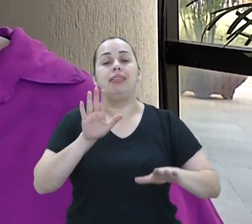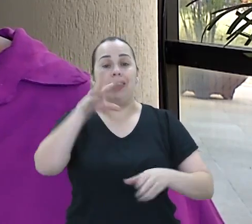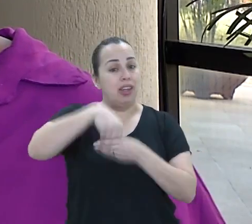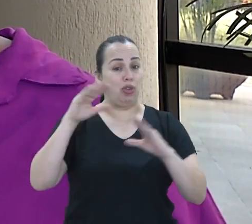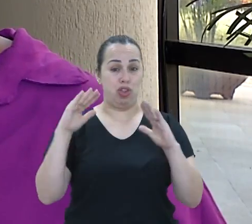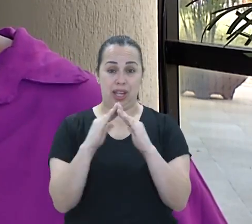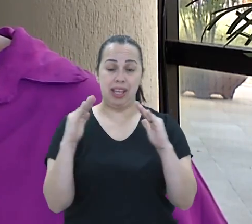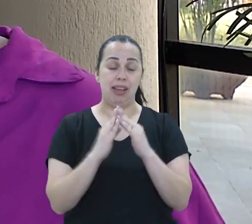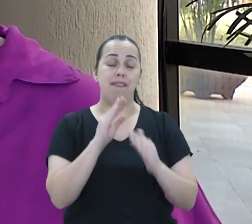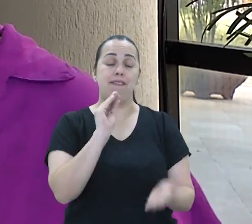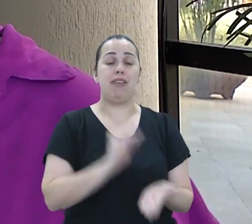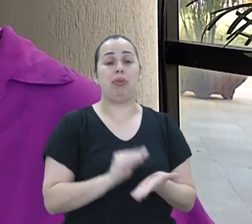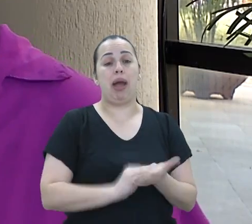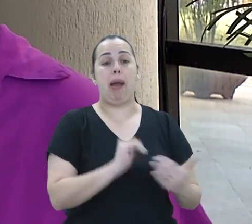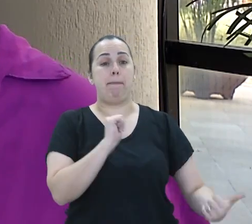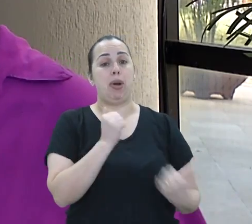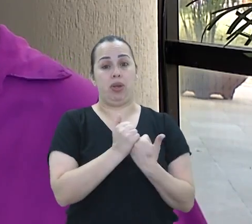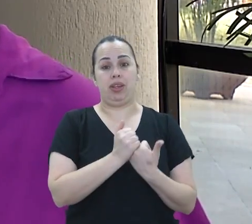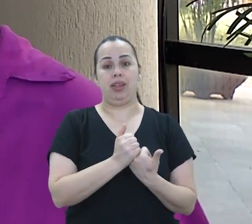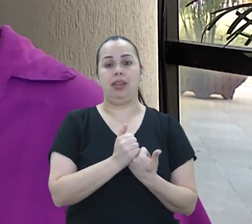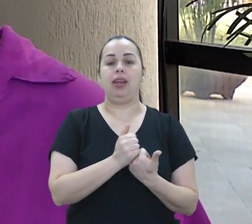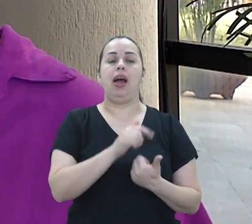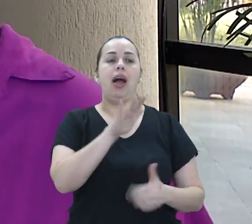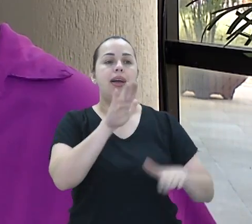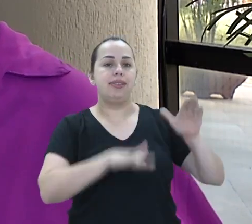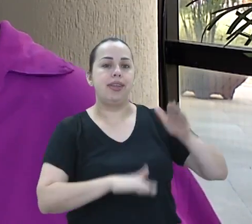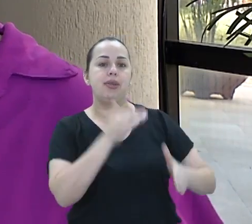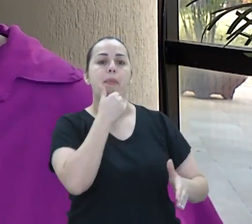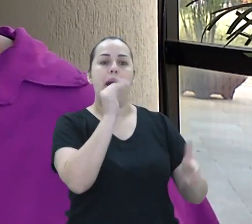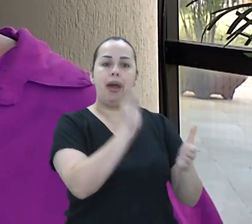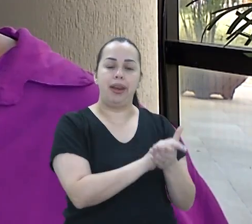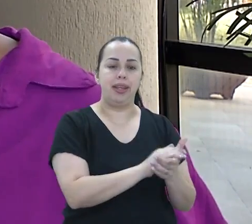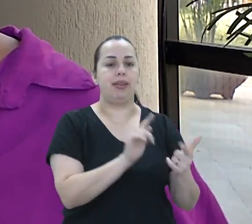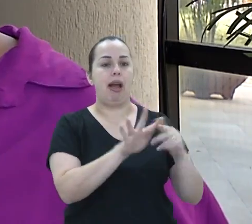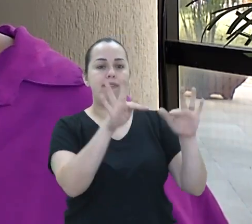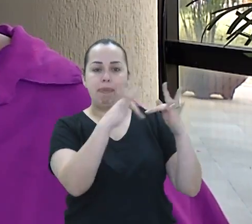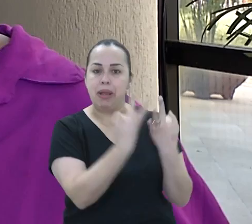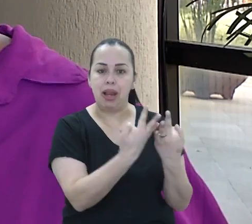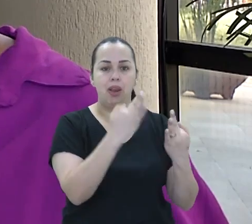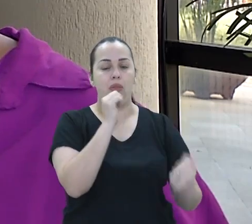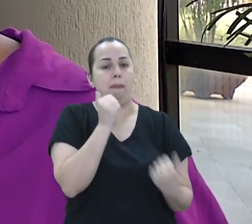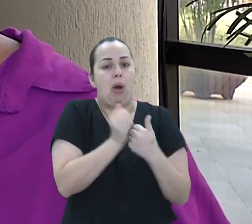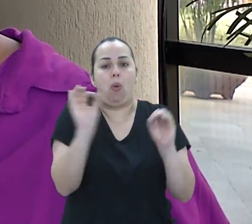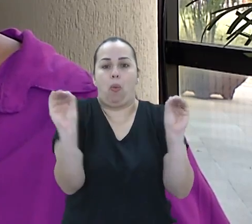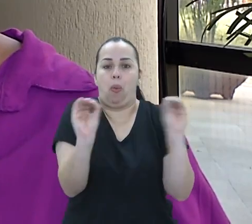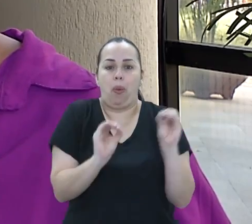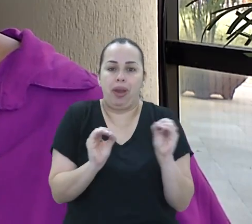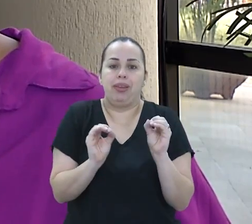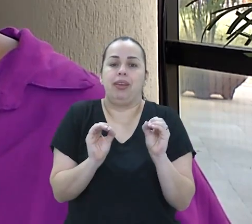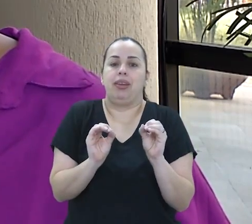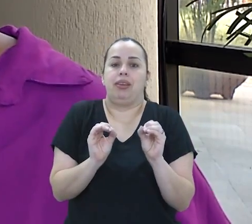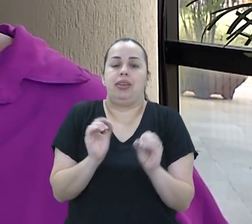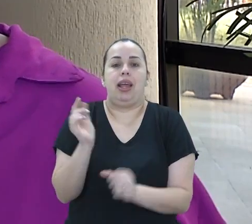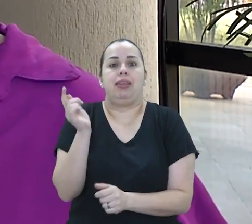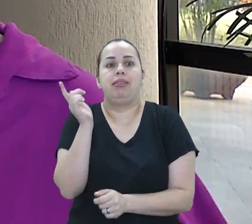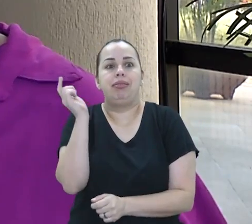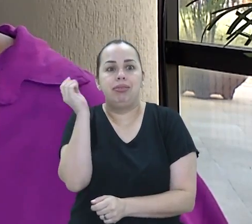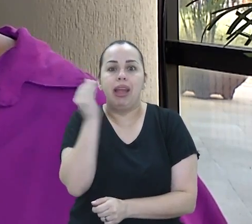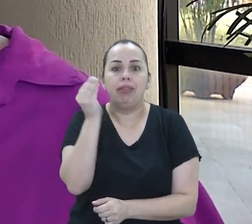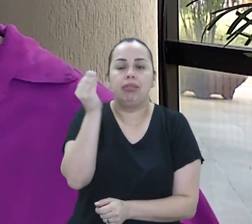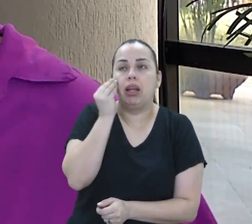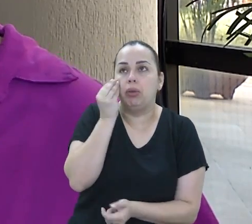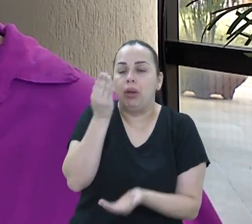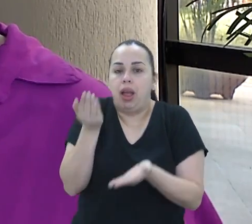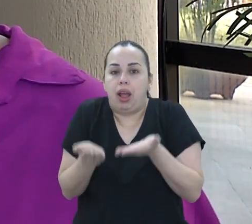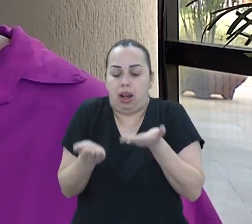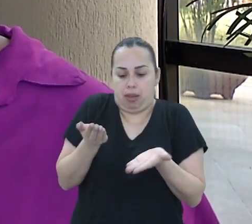falta o apoio para a mulher, principalmente as que já são mães. Às vezes o esposo não ajuda, a família não apoia e ela acaba